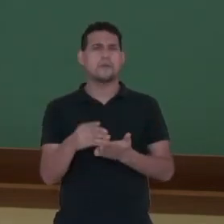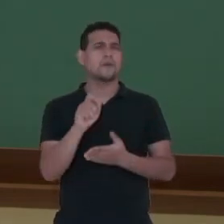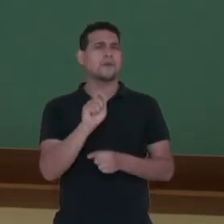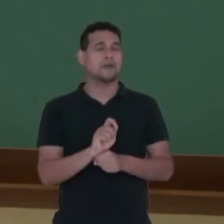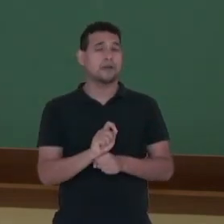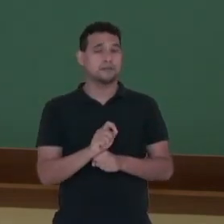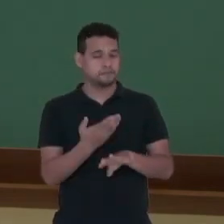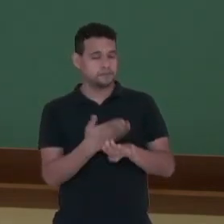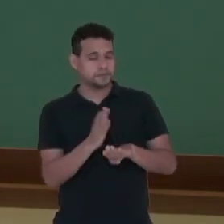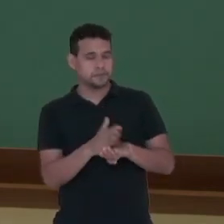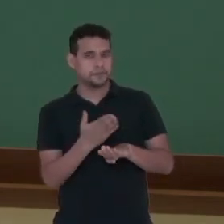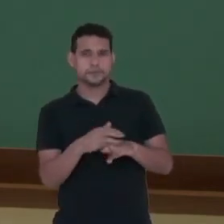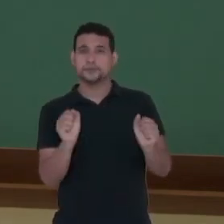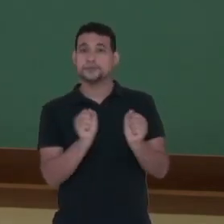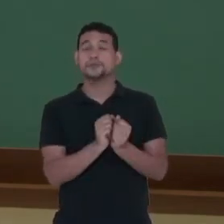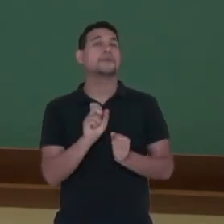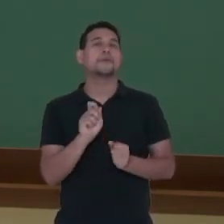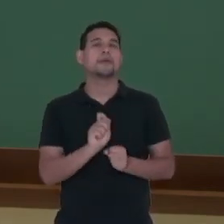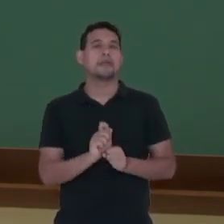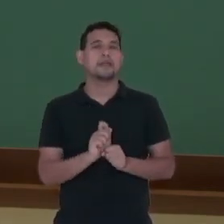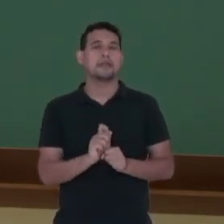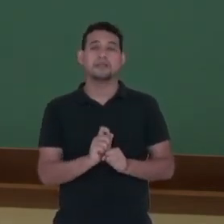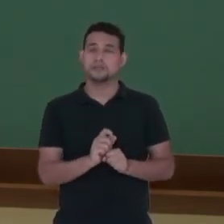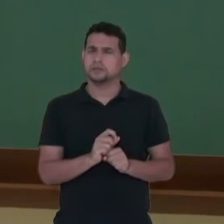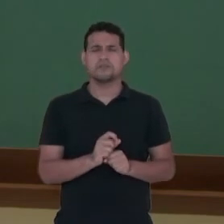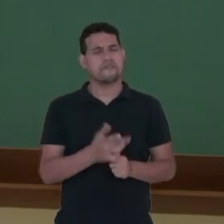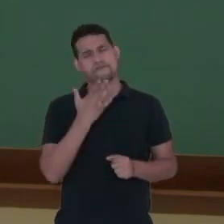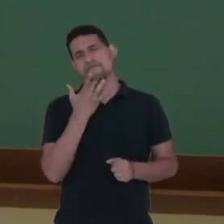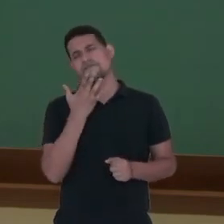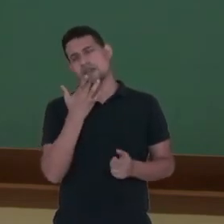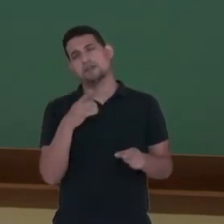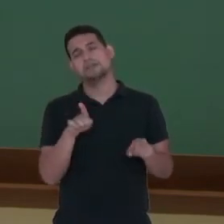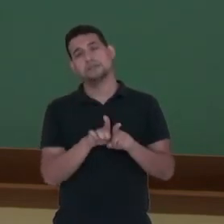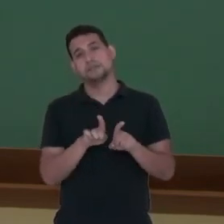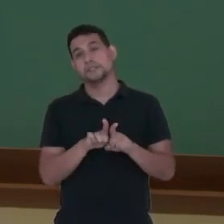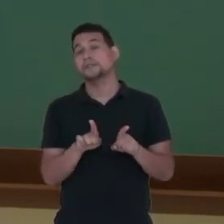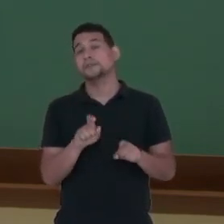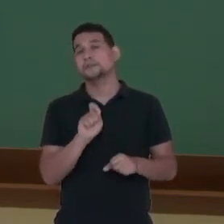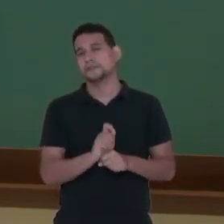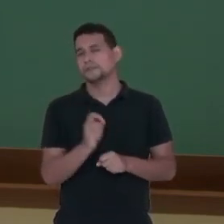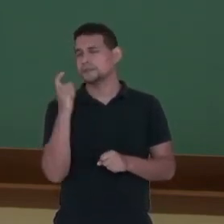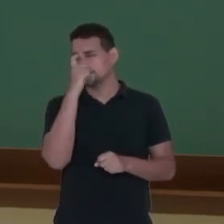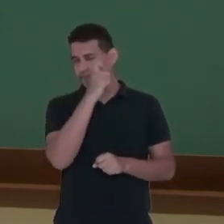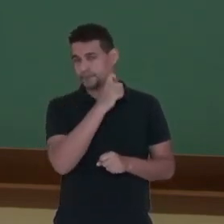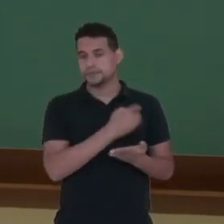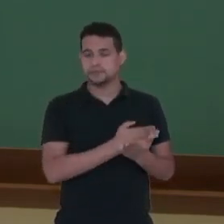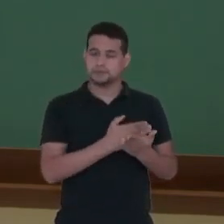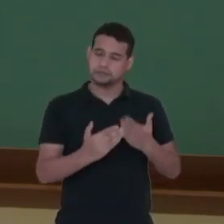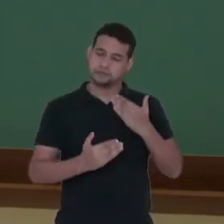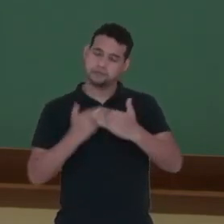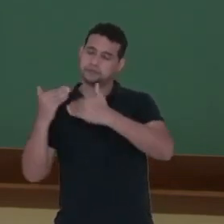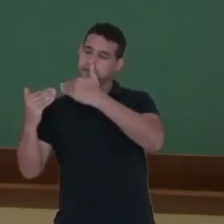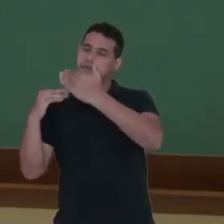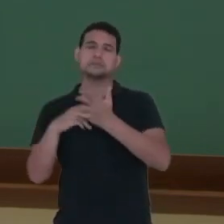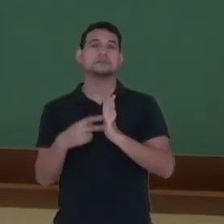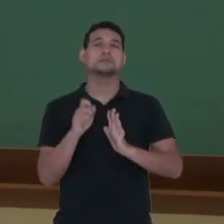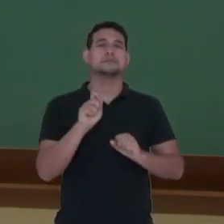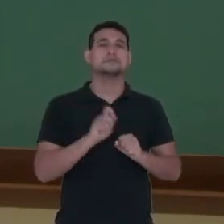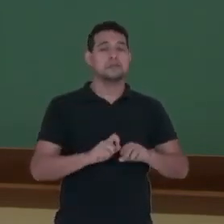os treinamentos com obstáculos de fácil a mais difícil. Então o parkour, ele possibilita